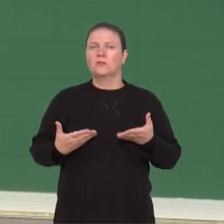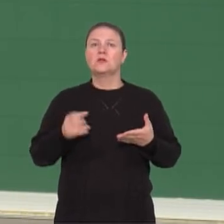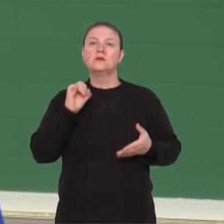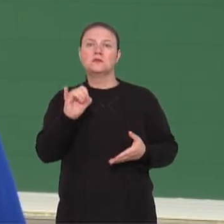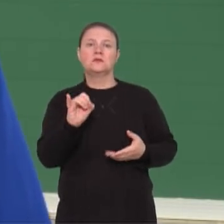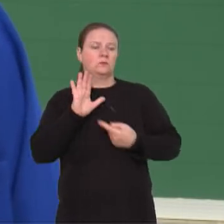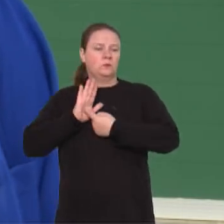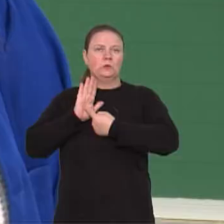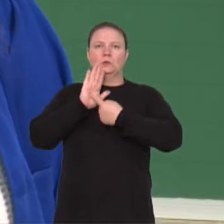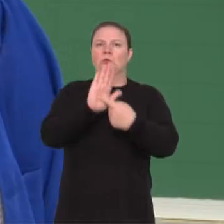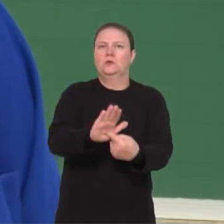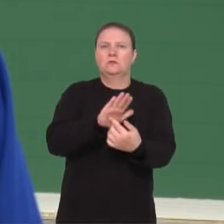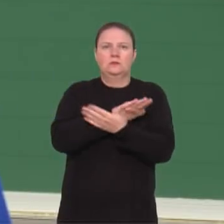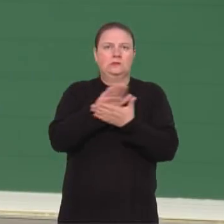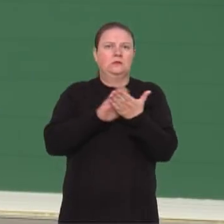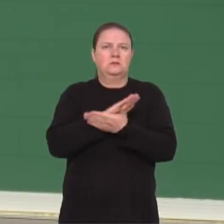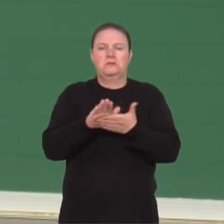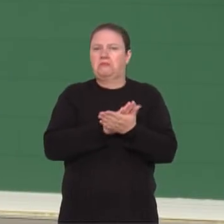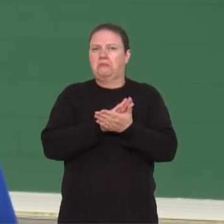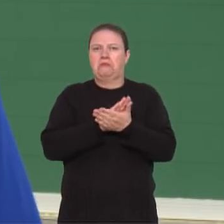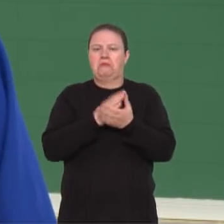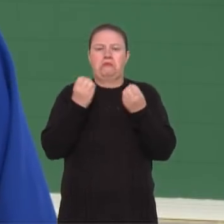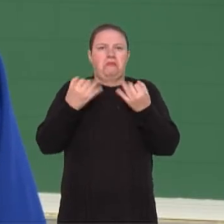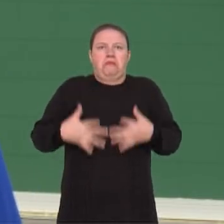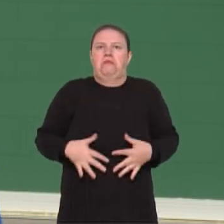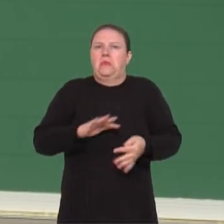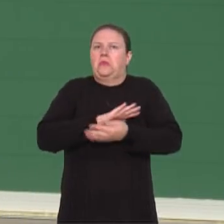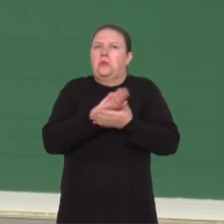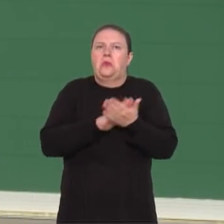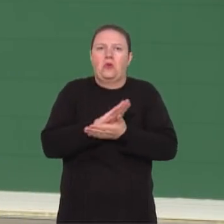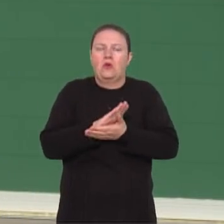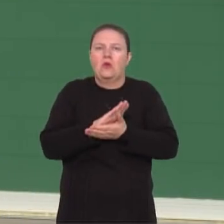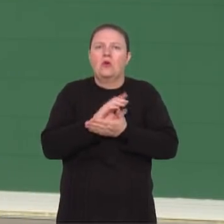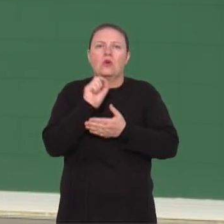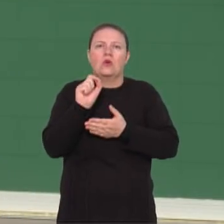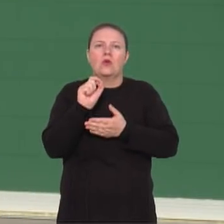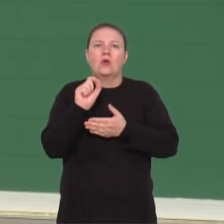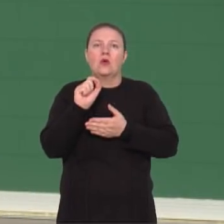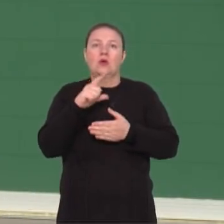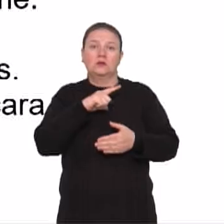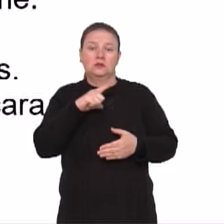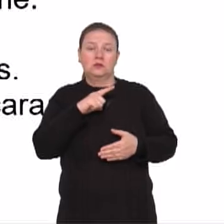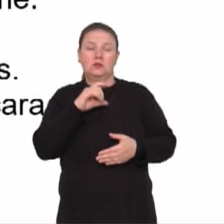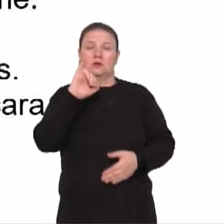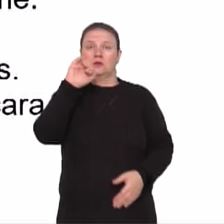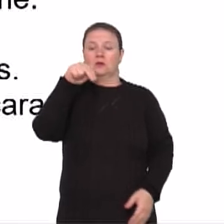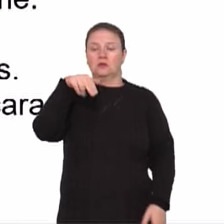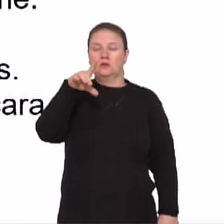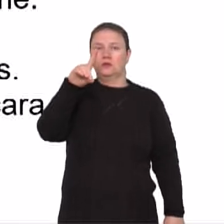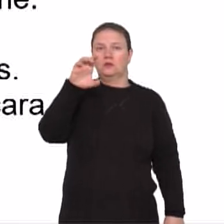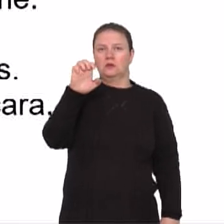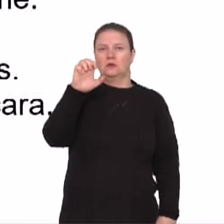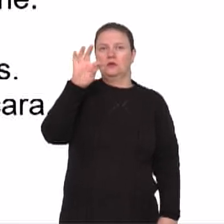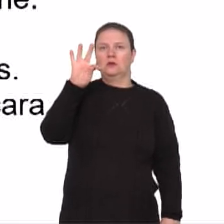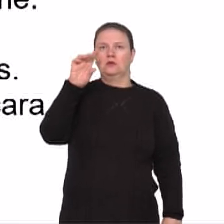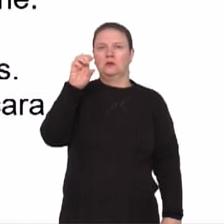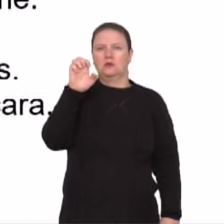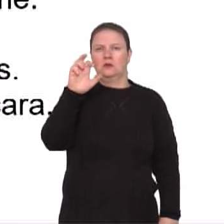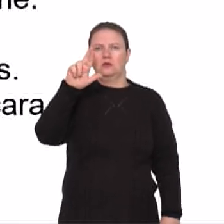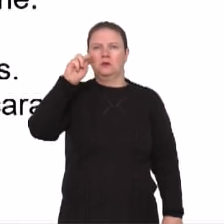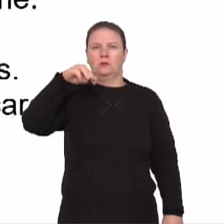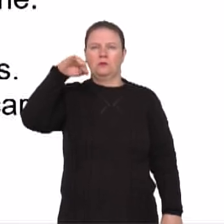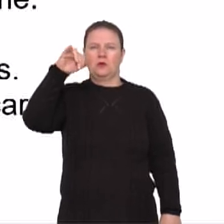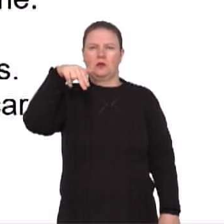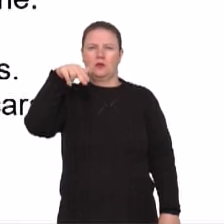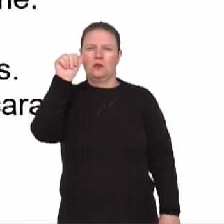estiver explicitado na frase, não está escrito na frase, então eu tenho um sujeito indeterminado. Né? Então eu trouxe um exemplo ali,